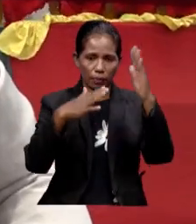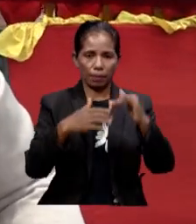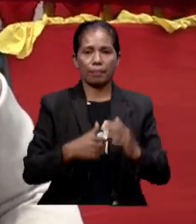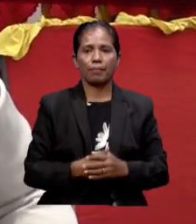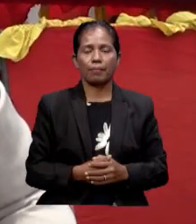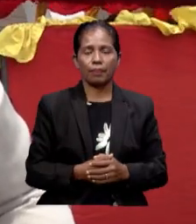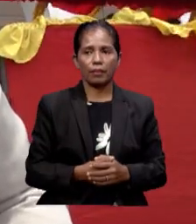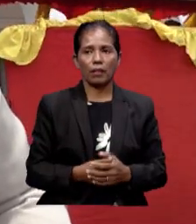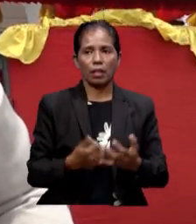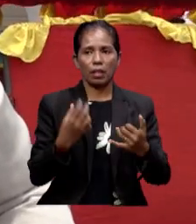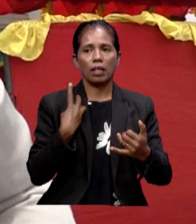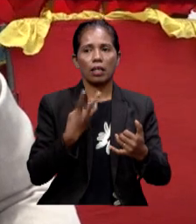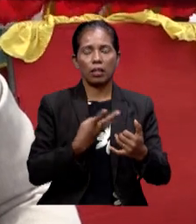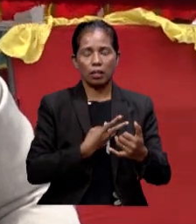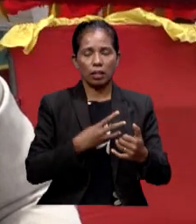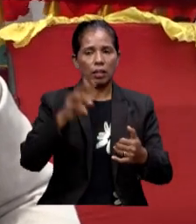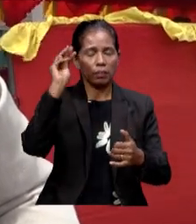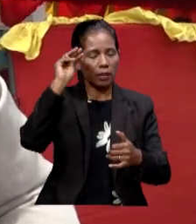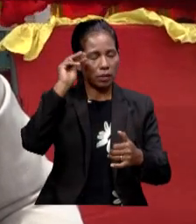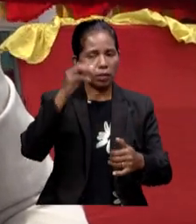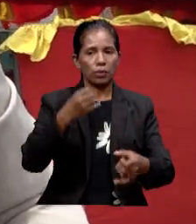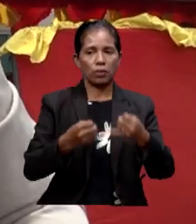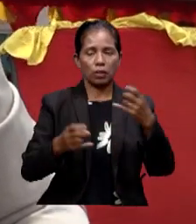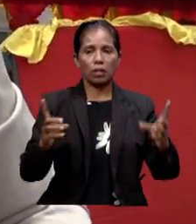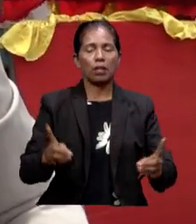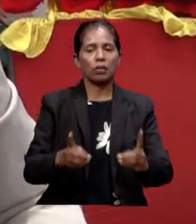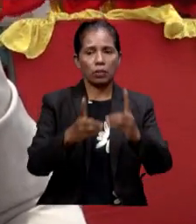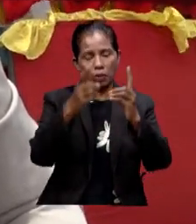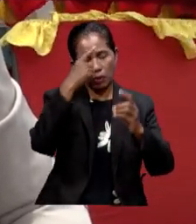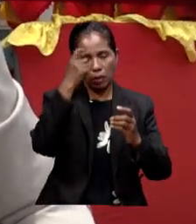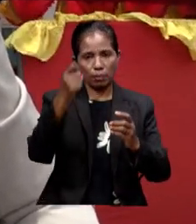ita problema ita nimi de Ministério de Justiça surhela, tamba